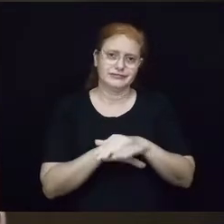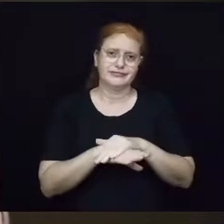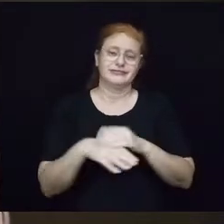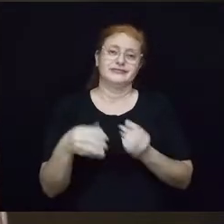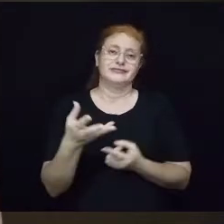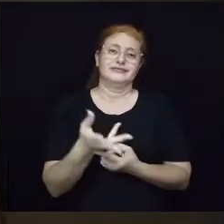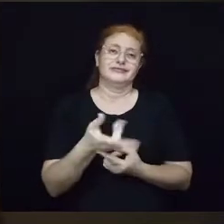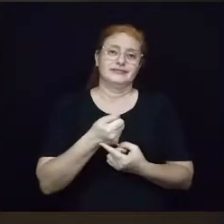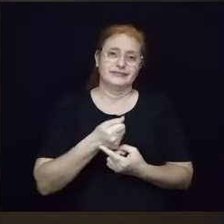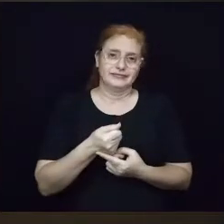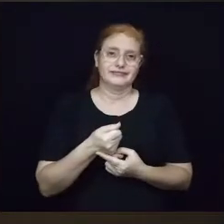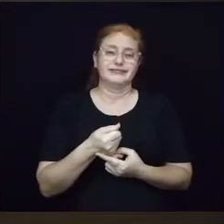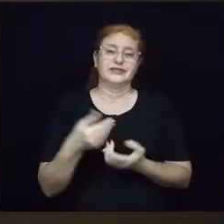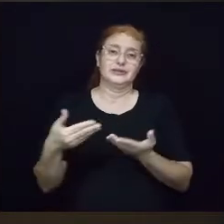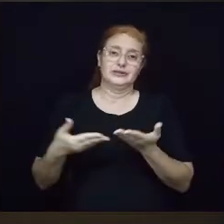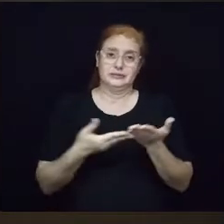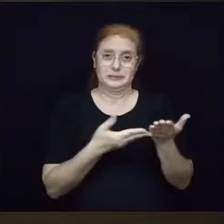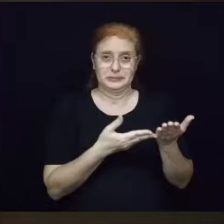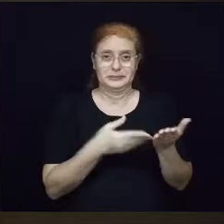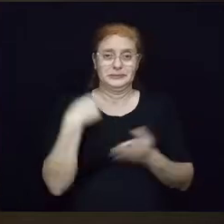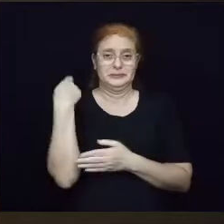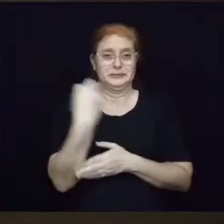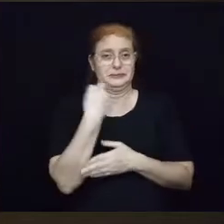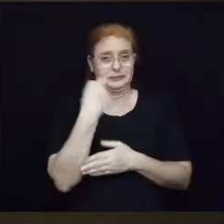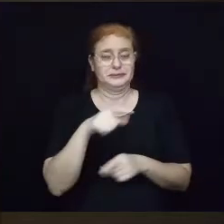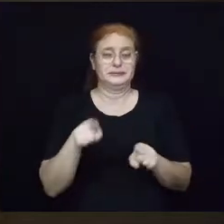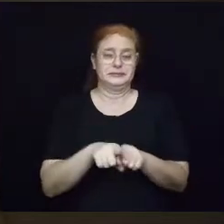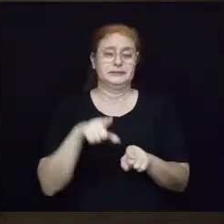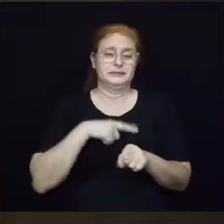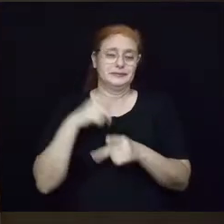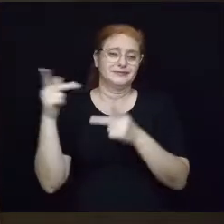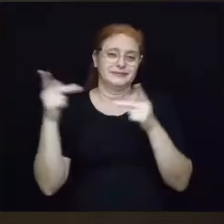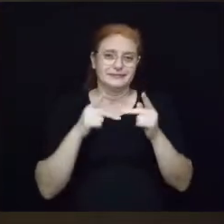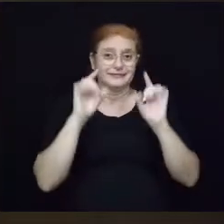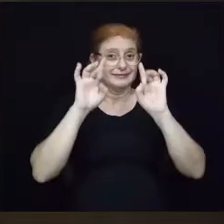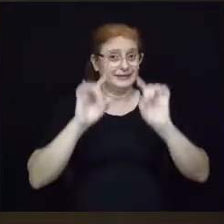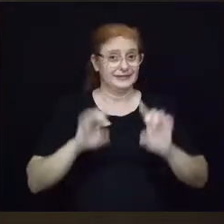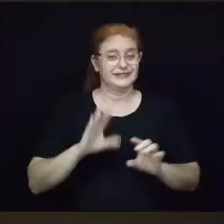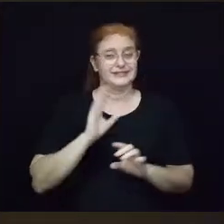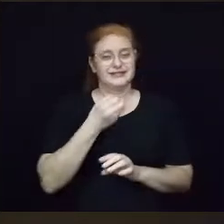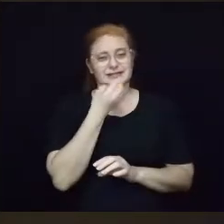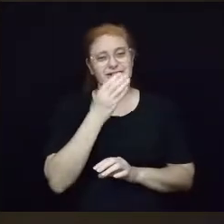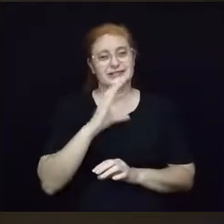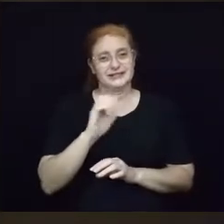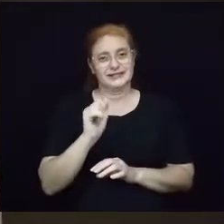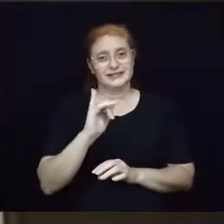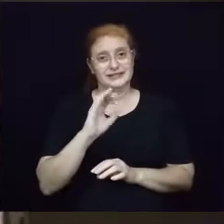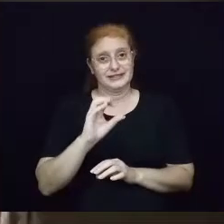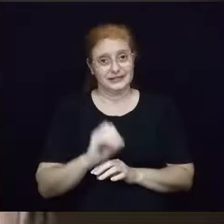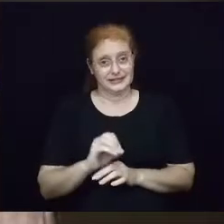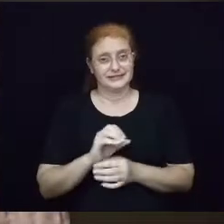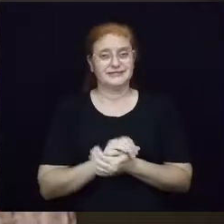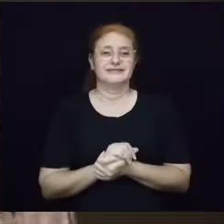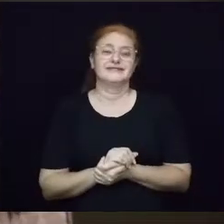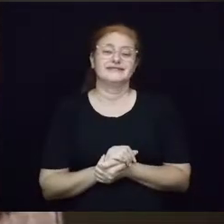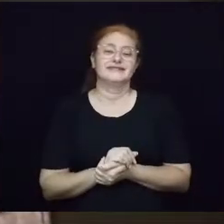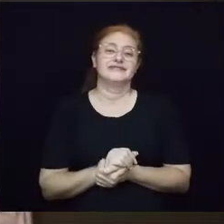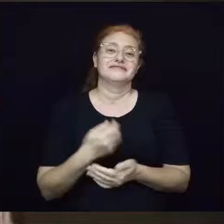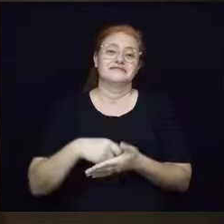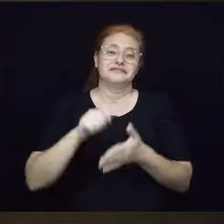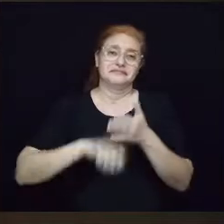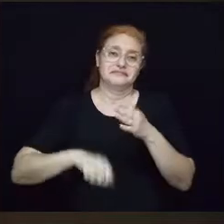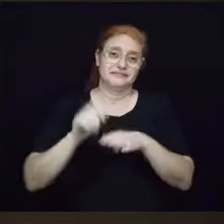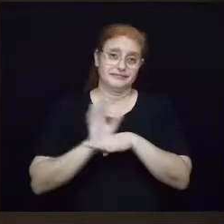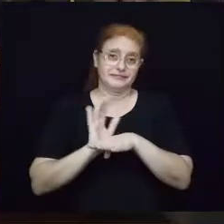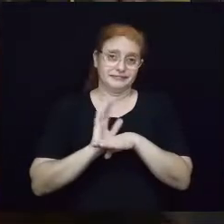Grande do Sul. Temos aqui também um convidado especial, que eu já contei para vocês, o Caio Amon, autor, então,